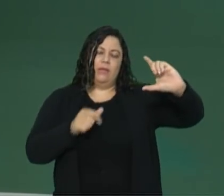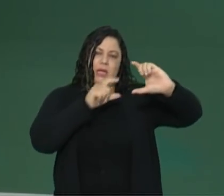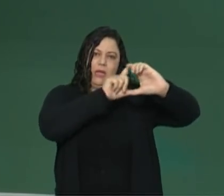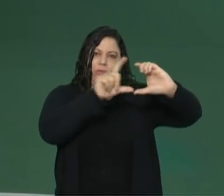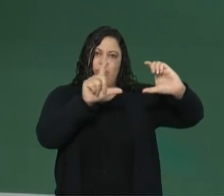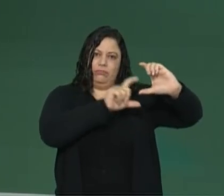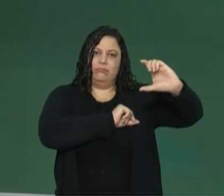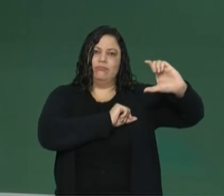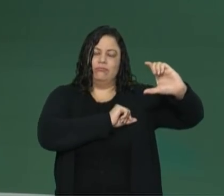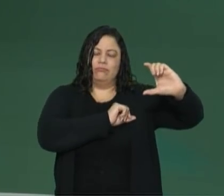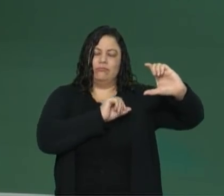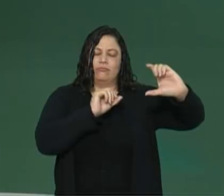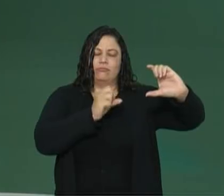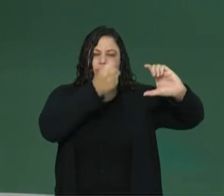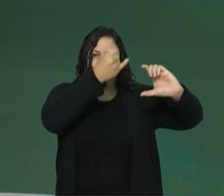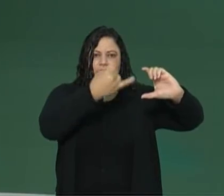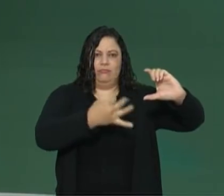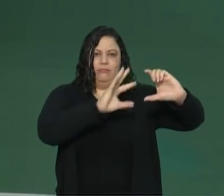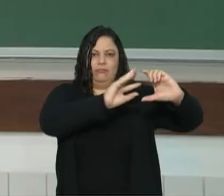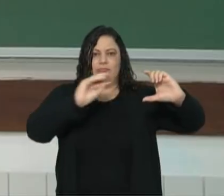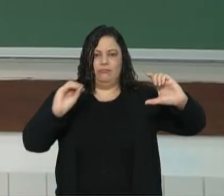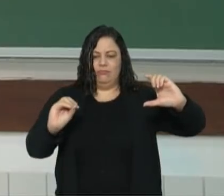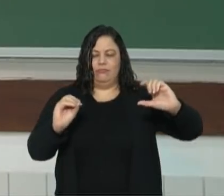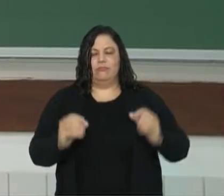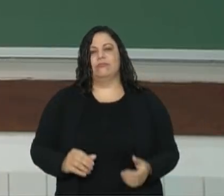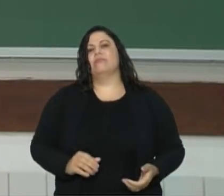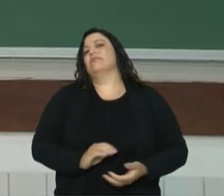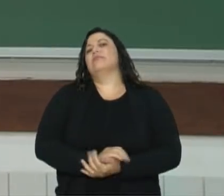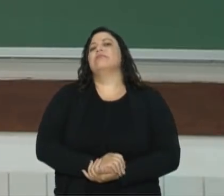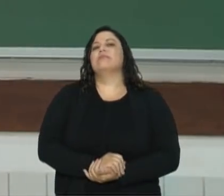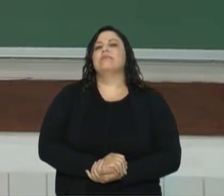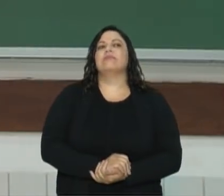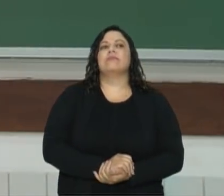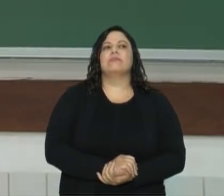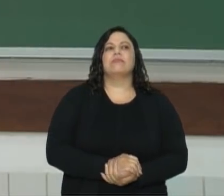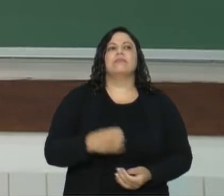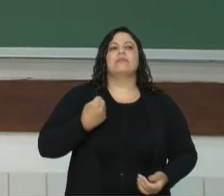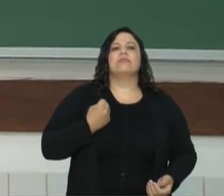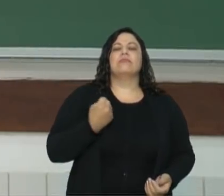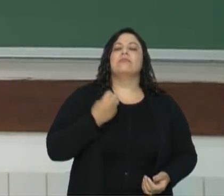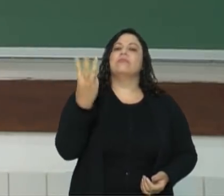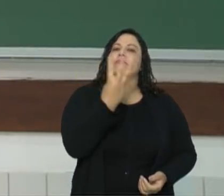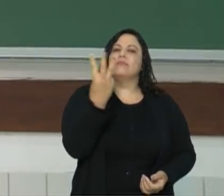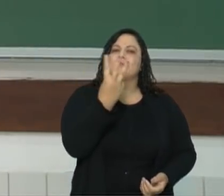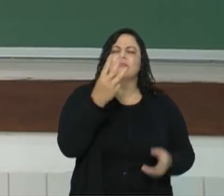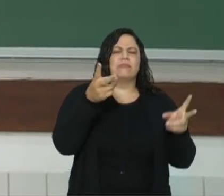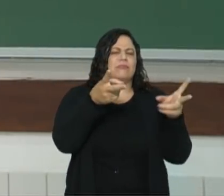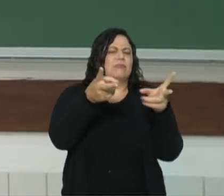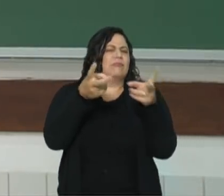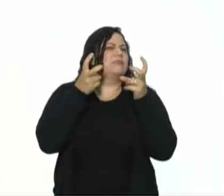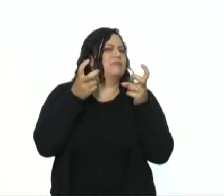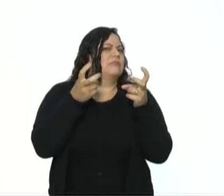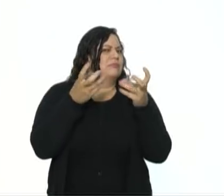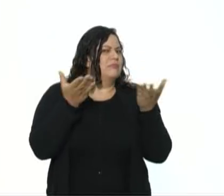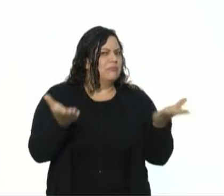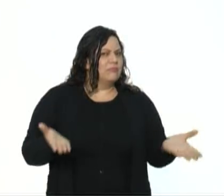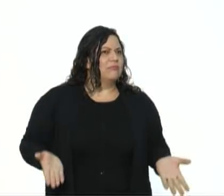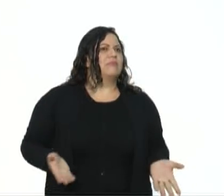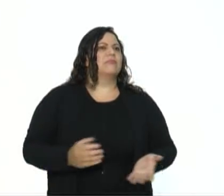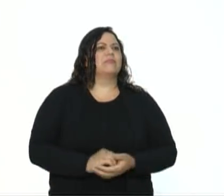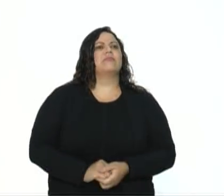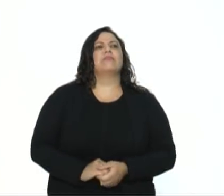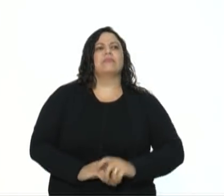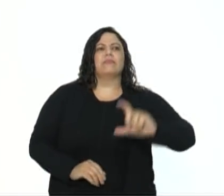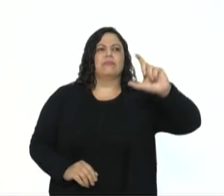do primeiro parágrafo da reportagem, tá bom? Ok. Exercício 3. Observe. Aqui a gente